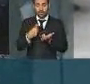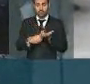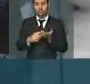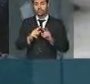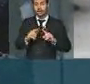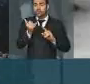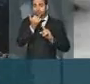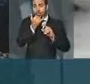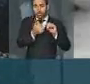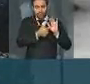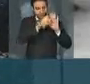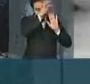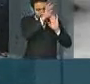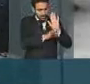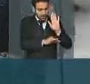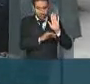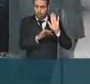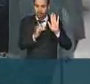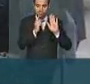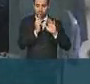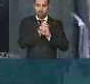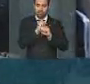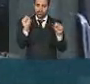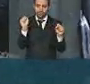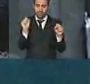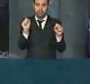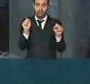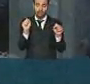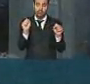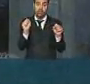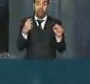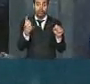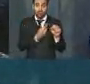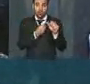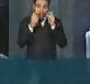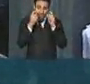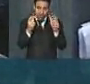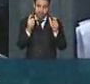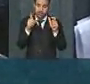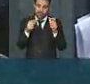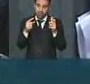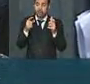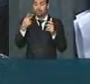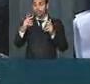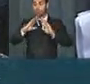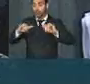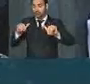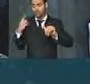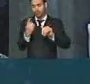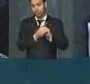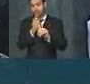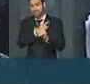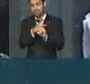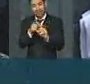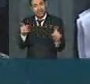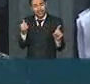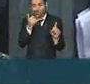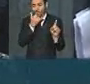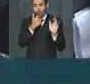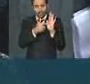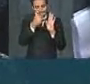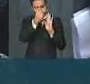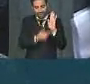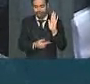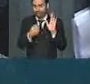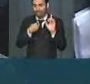texto não é possível, presidente, embora seja o nosso interesse em atender o seu pedido, mas não é possível este acordo, não é